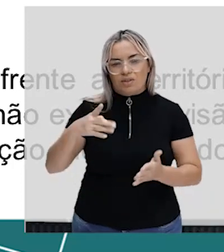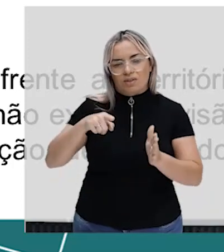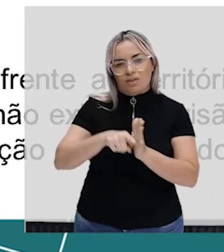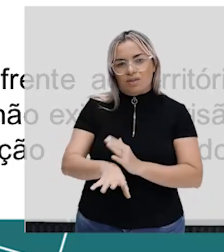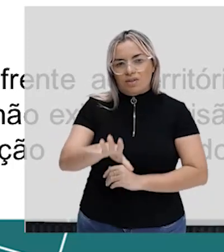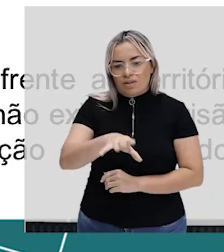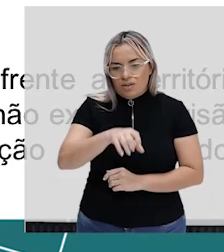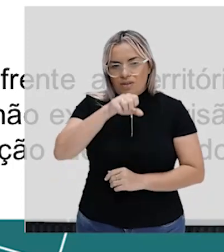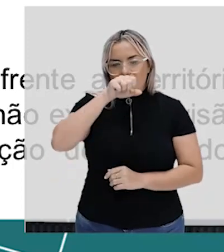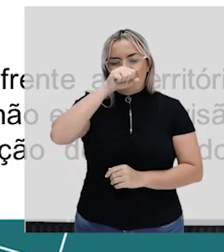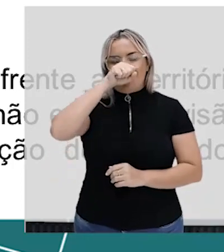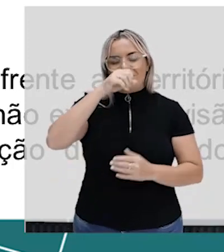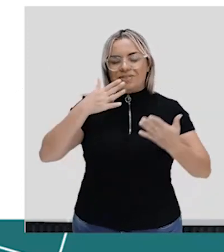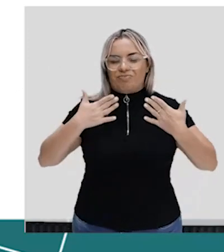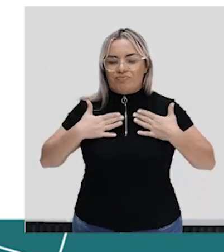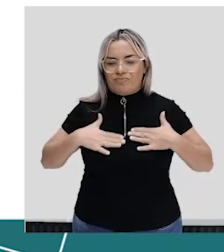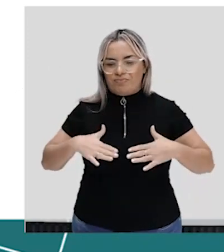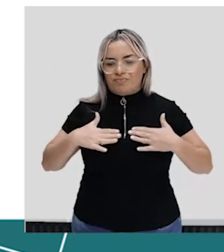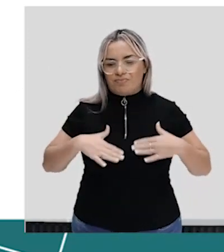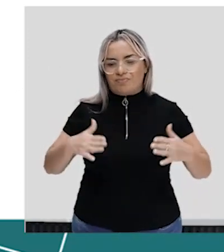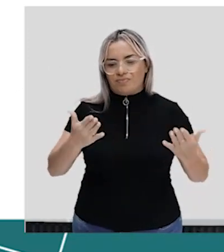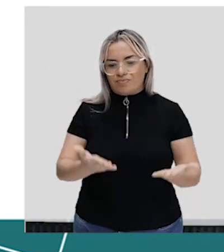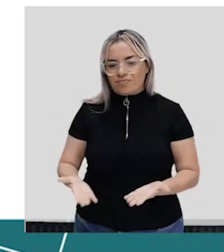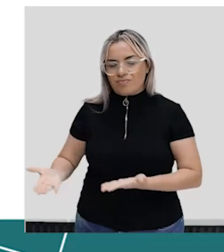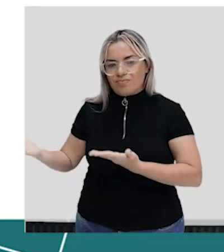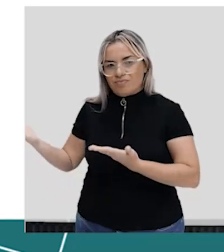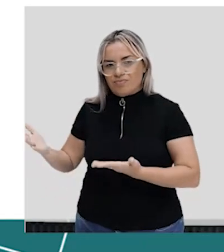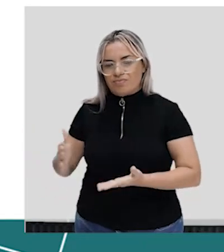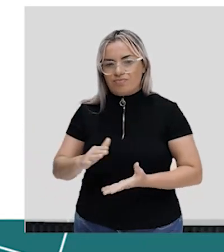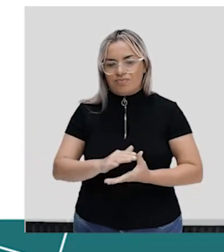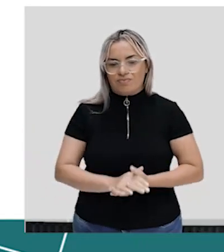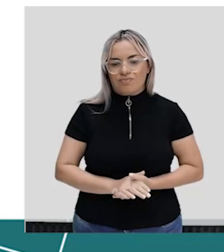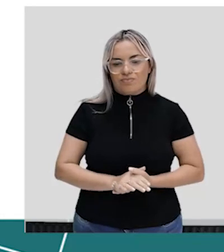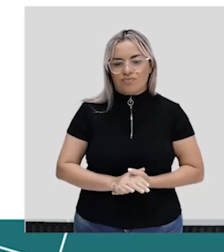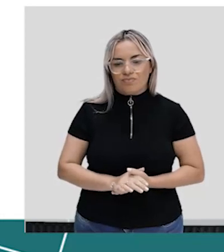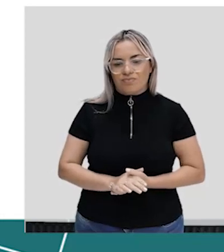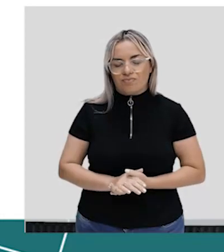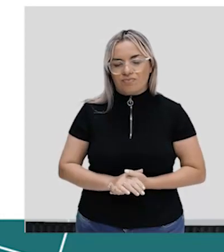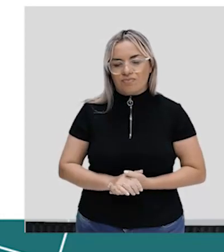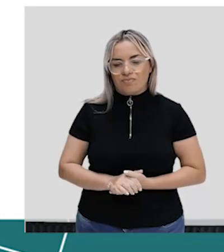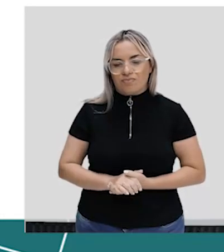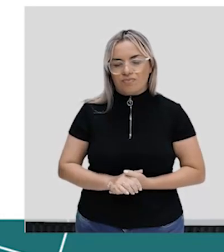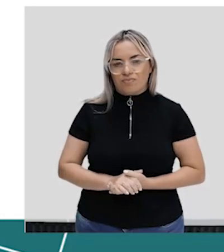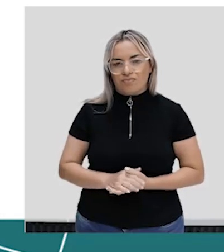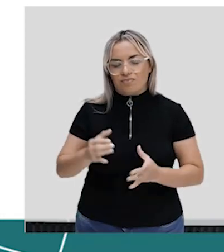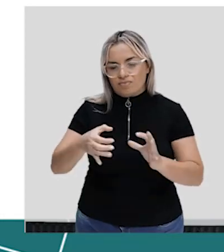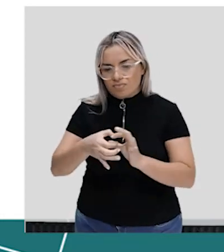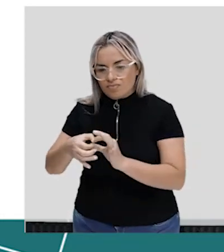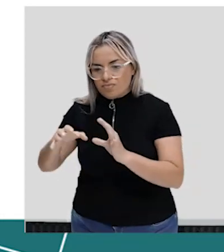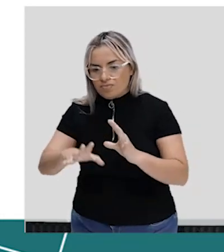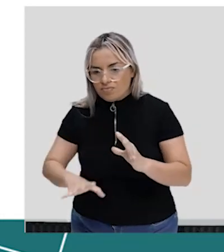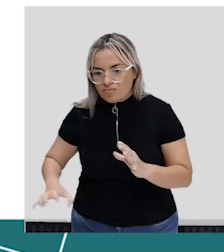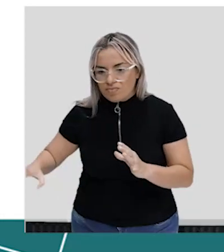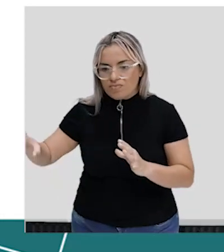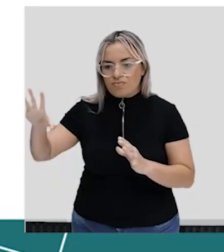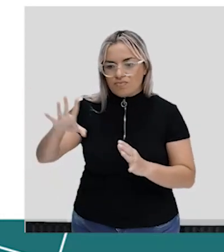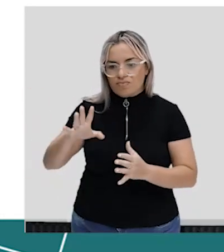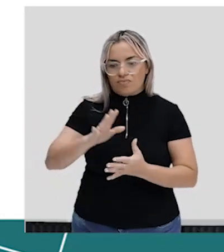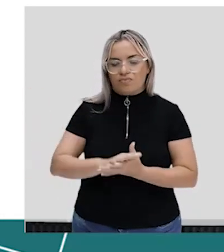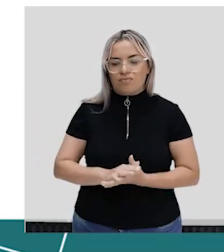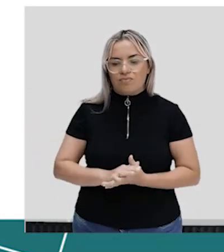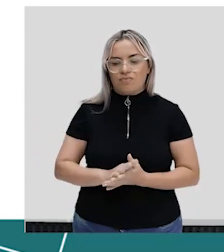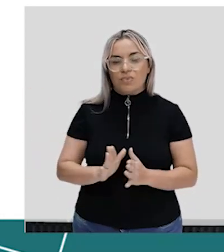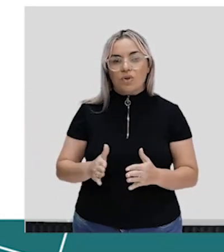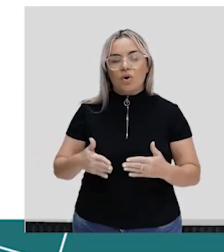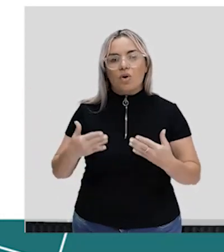Respira. Olha lá, quarta questão, questão da Unifei. Ela diz o seguinte, a União Europeia entrou em vigor